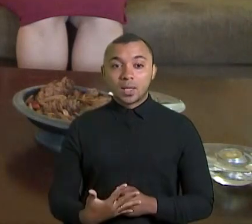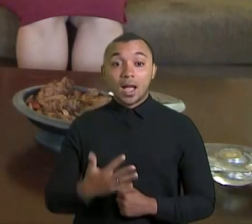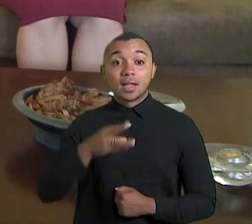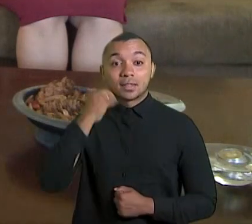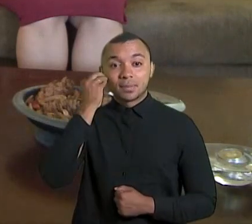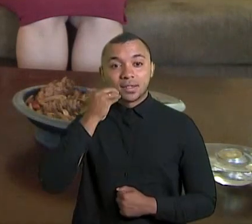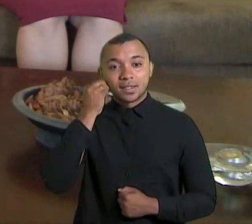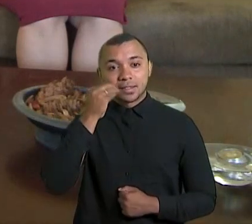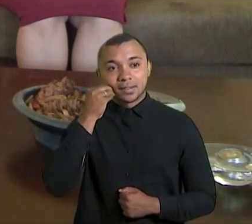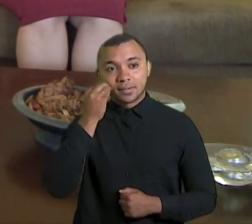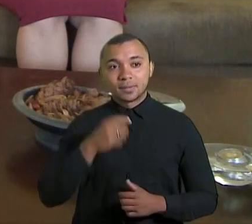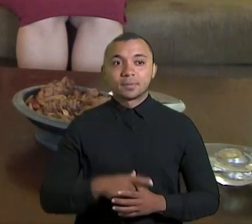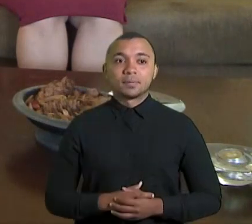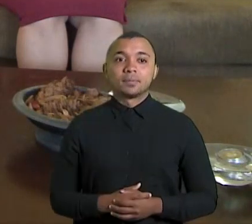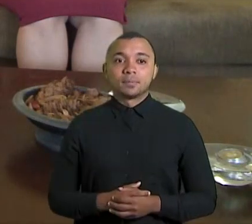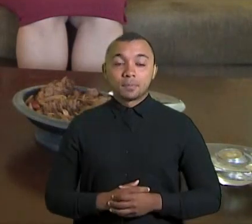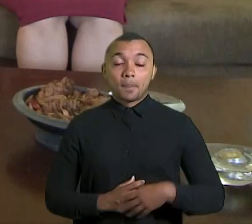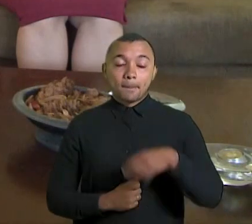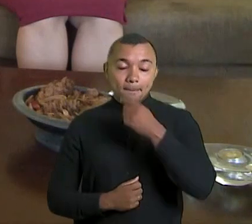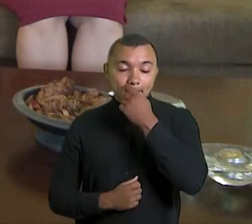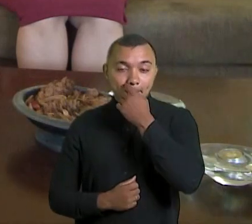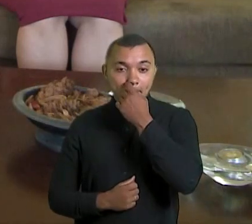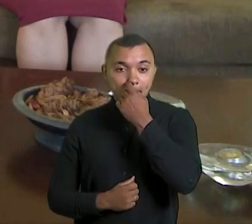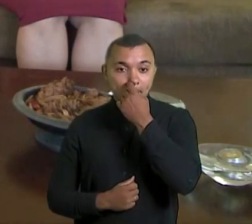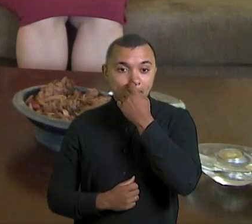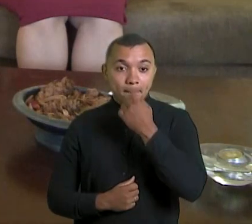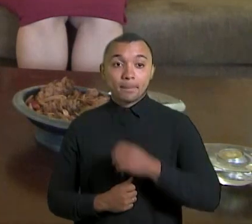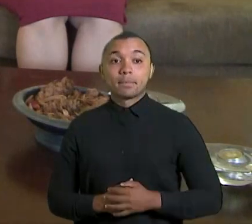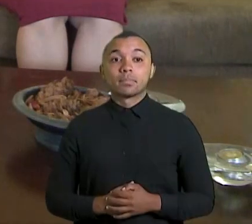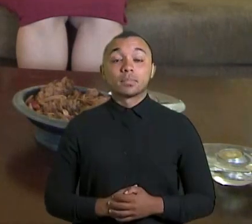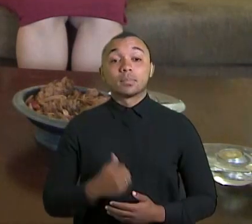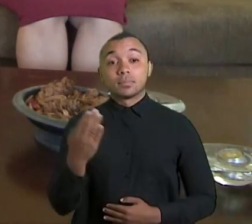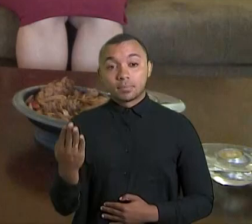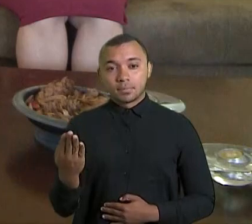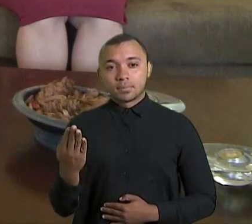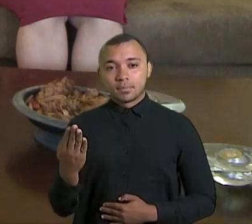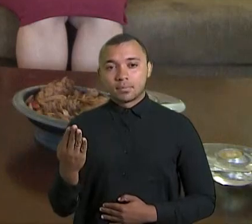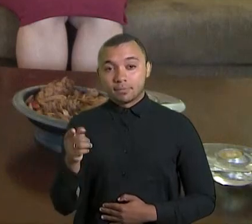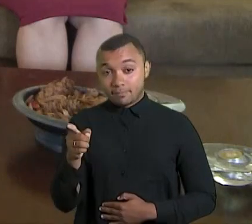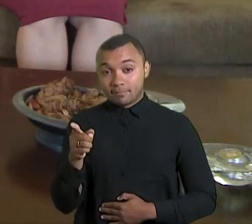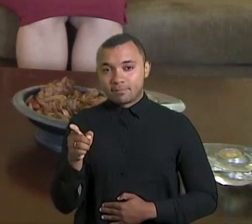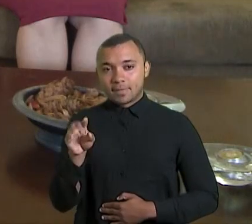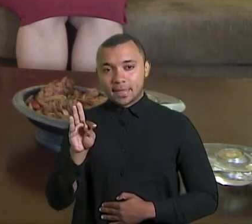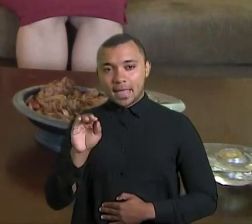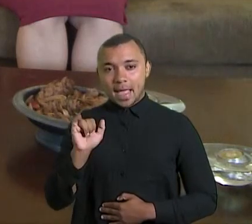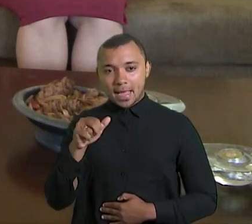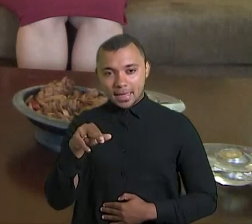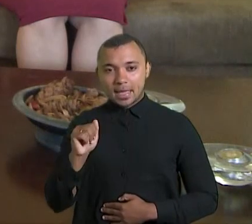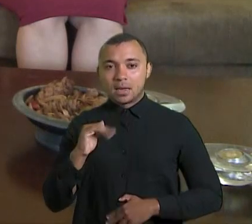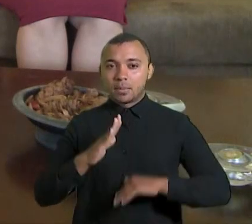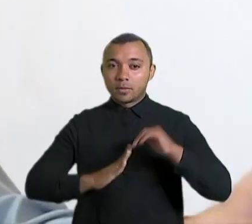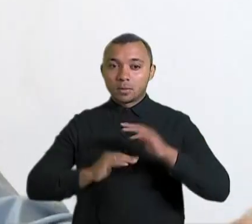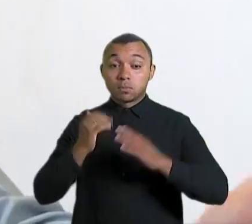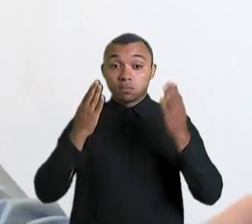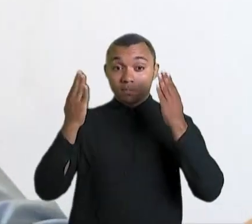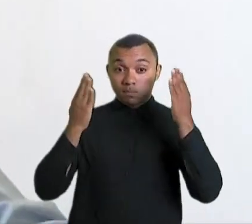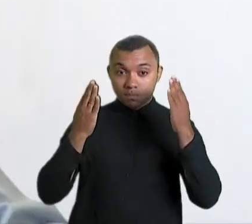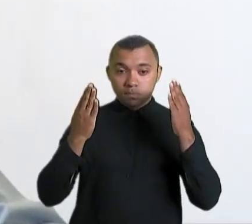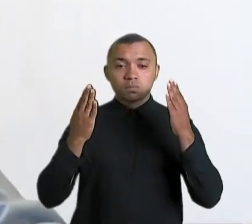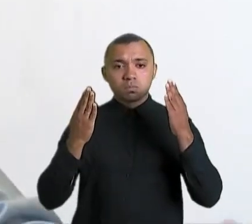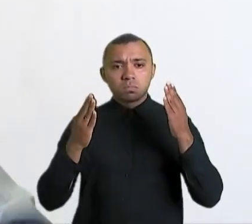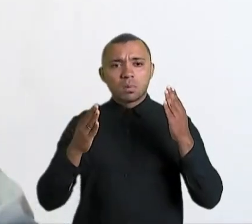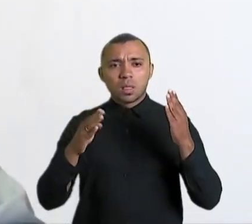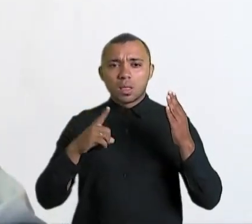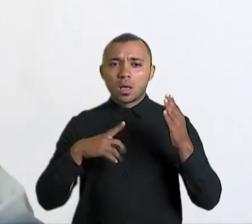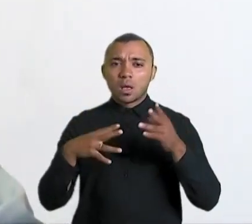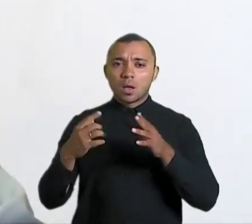também. Tainara, você como psicóloga, né, deve fazer atendimento clínico, né, de